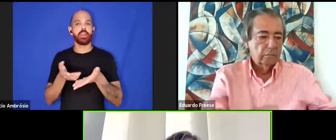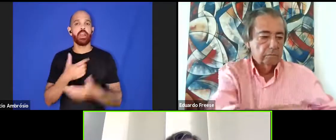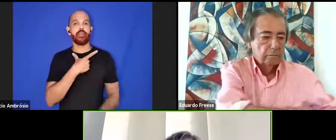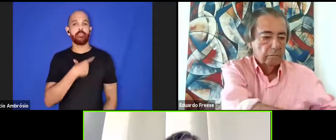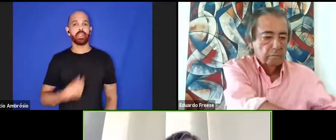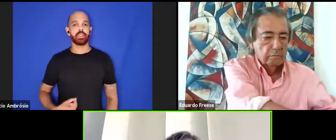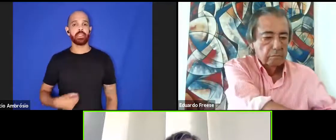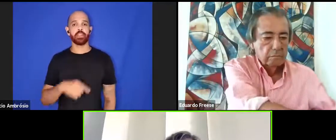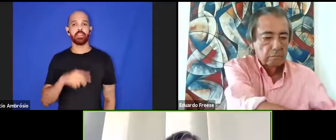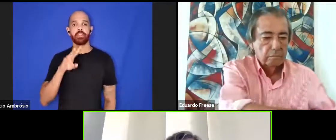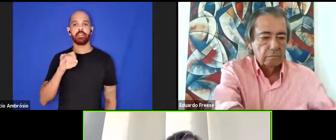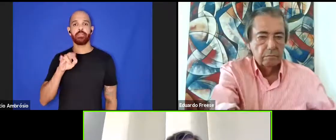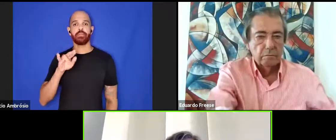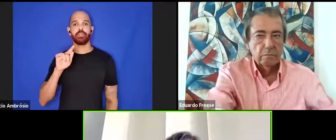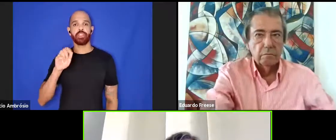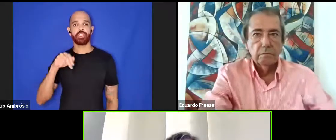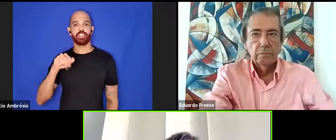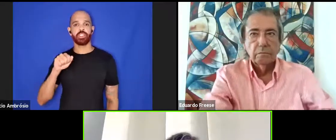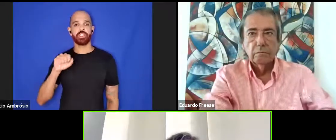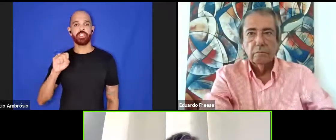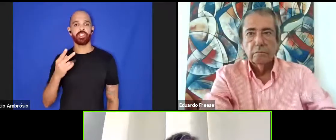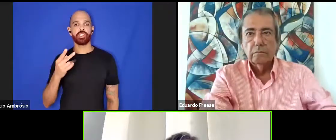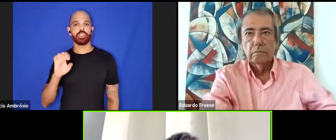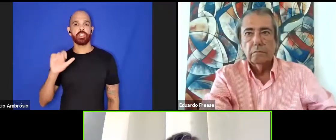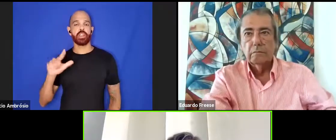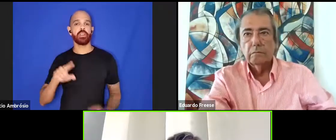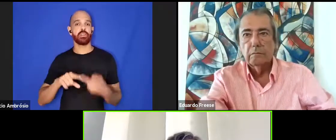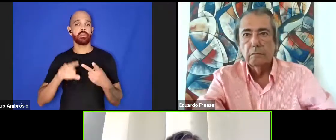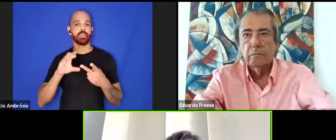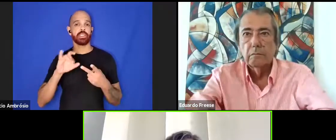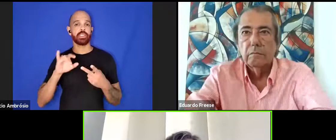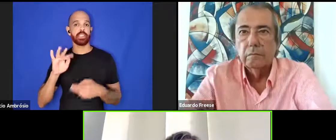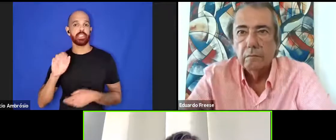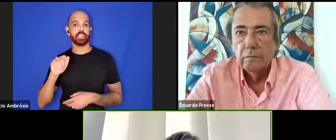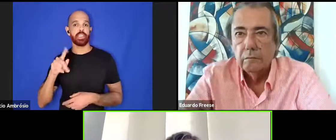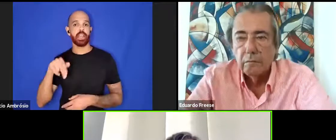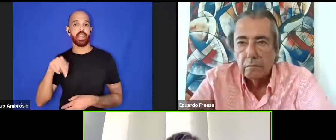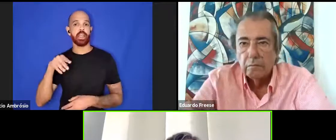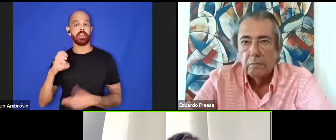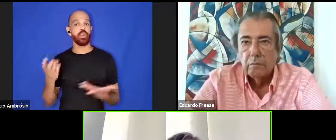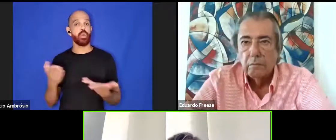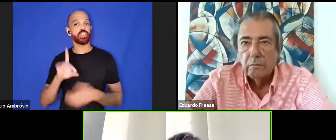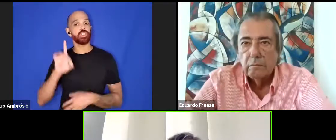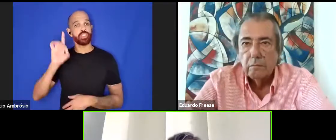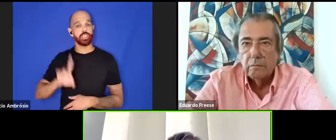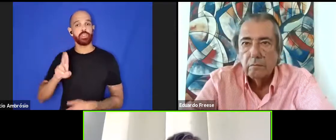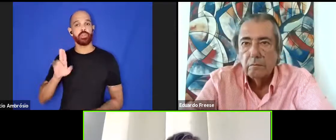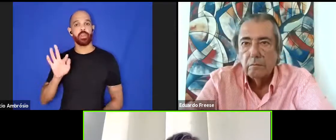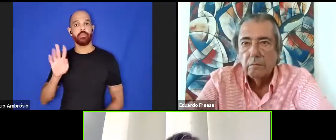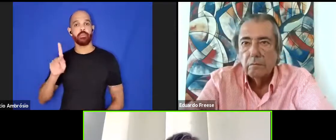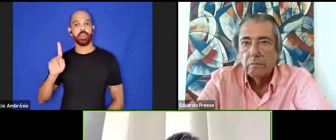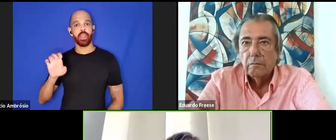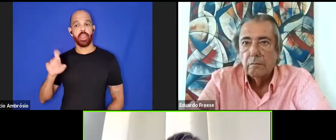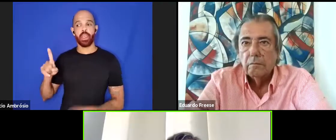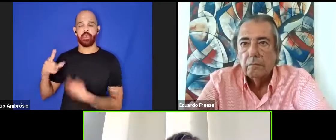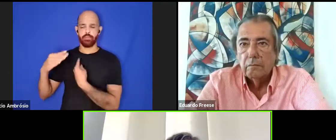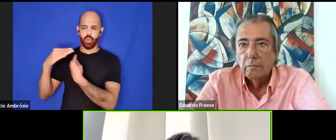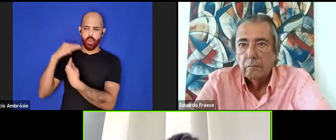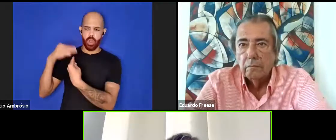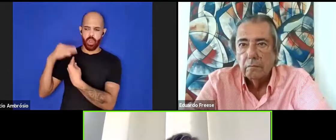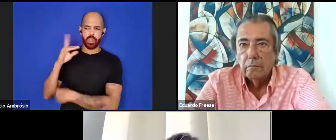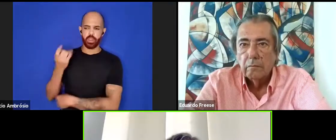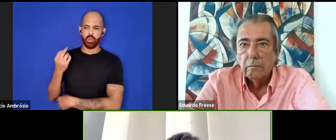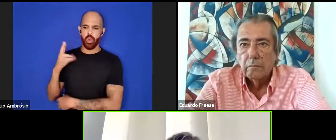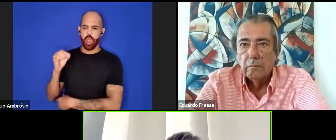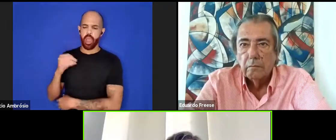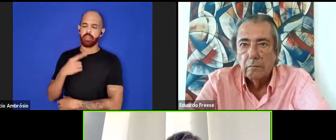2021. Cíntia Kaline, hoje diretora do Centro de Ciências da Saúde da UFPE. As orientações de Eduardo me fizeram beber